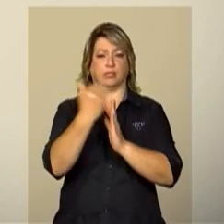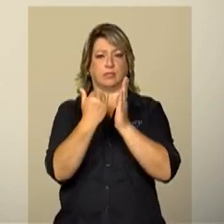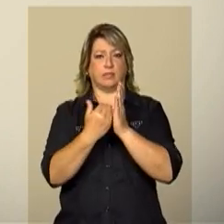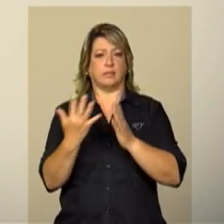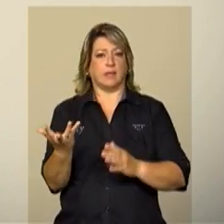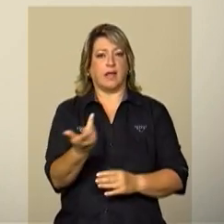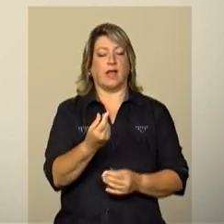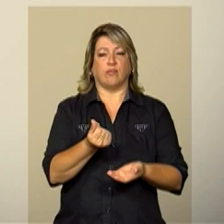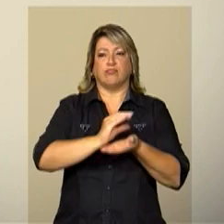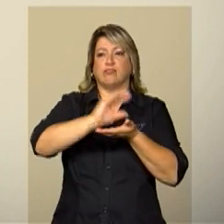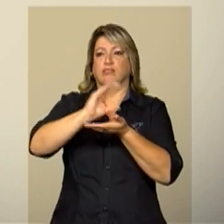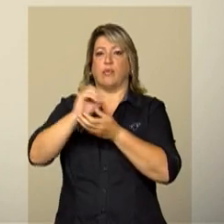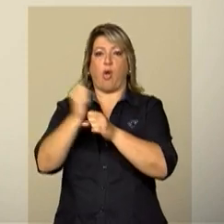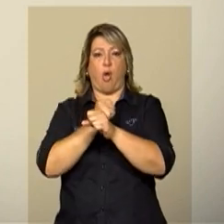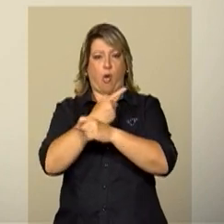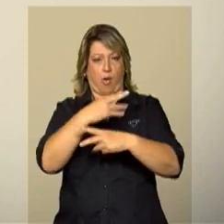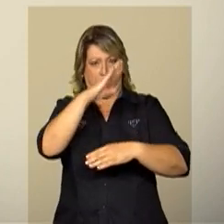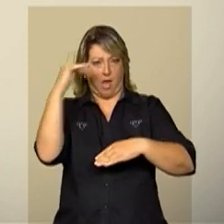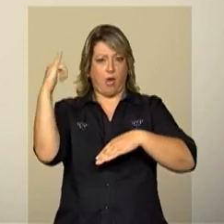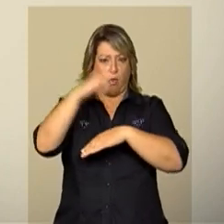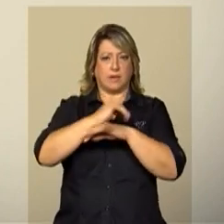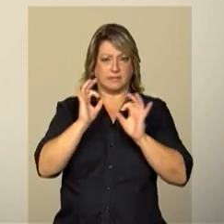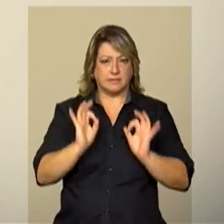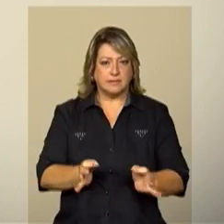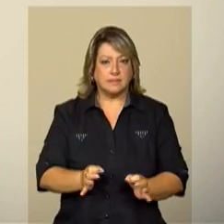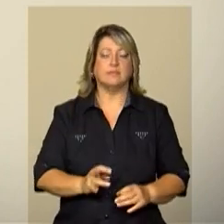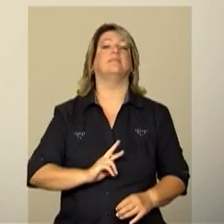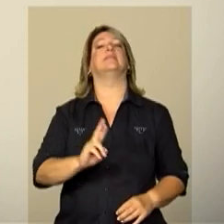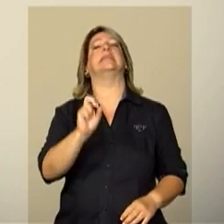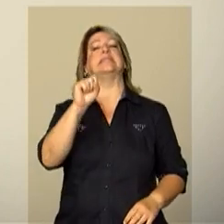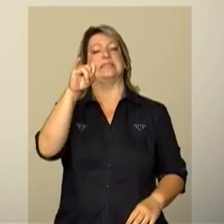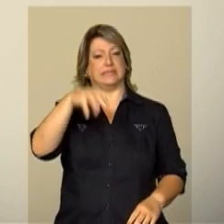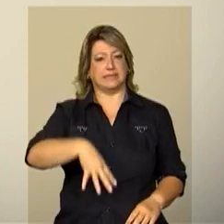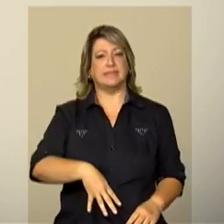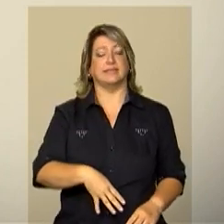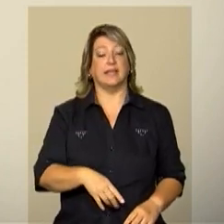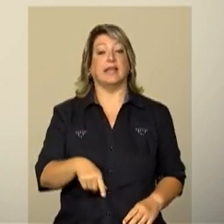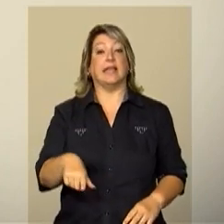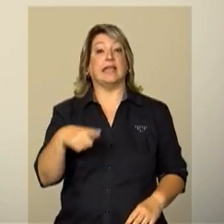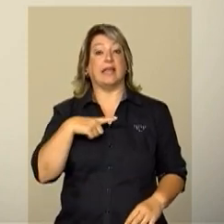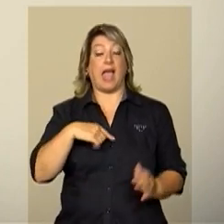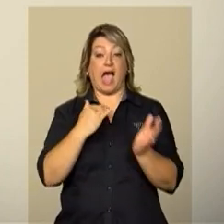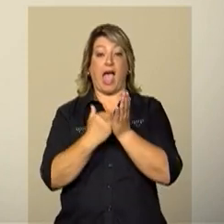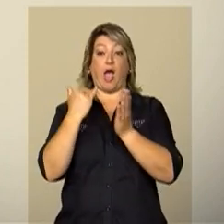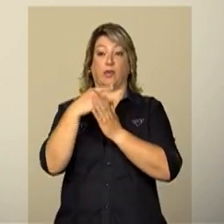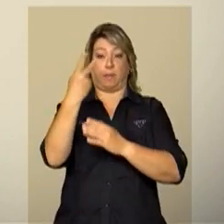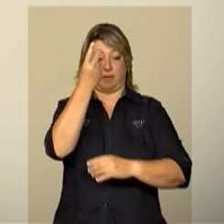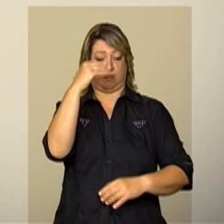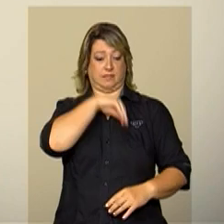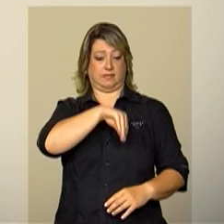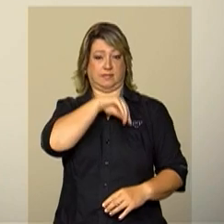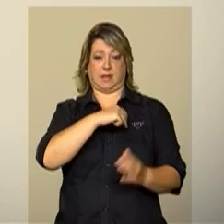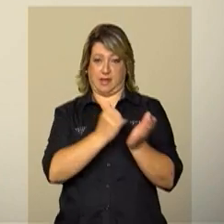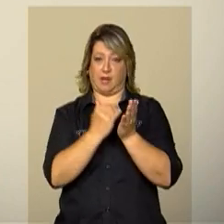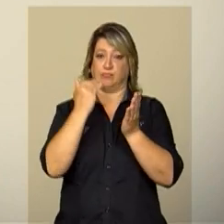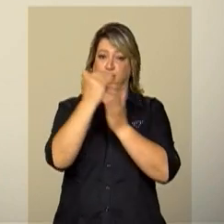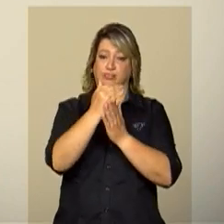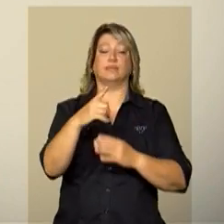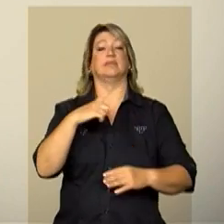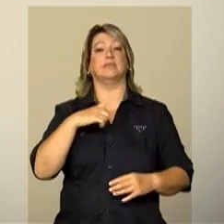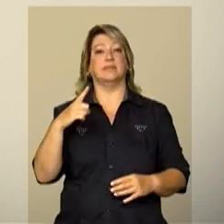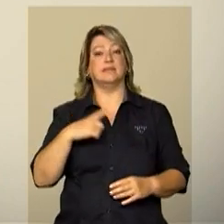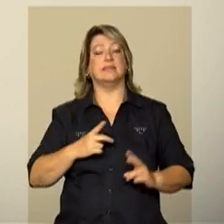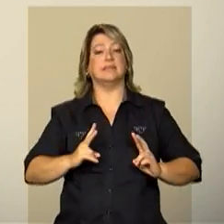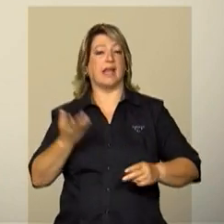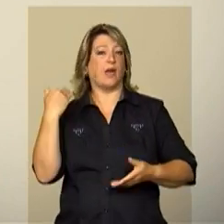investimentos para os aeroportos olha Luciano É isso mesmo com o aumento da renda da população nos últimos anos cada